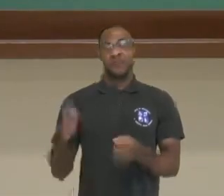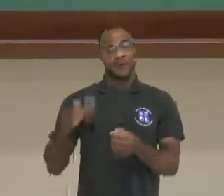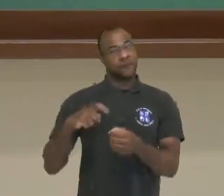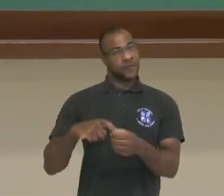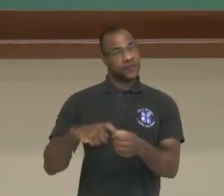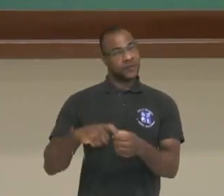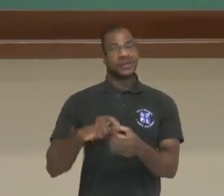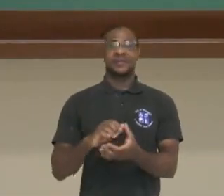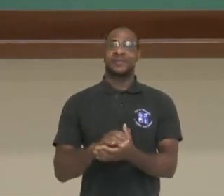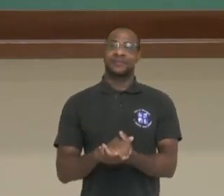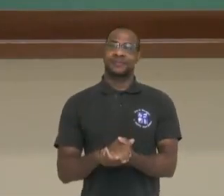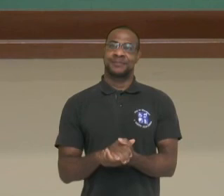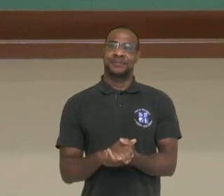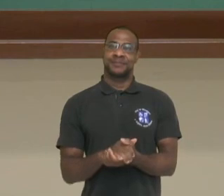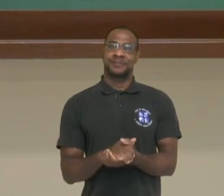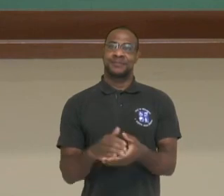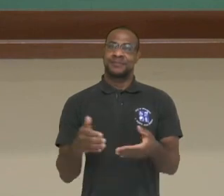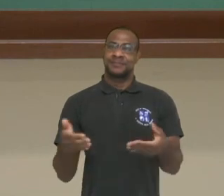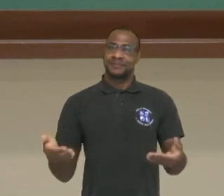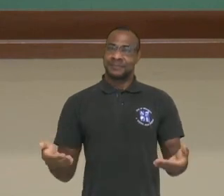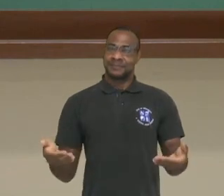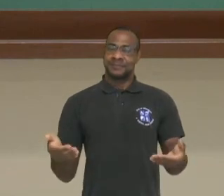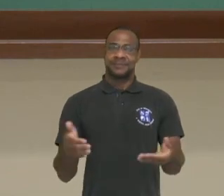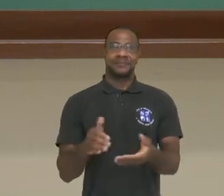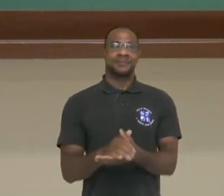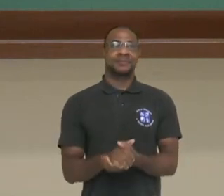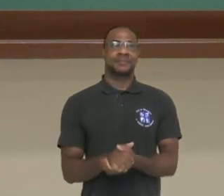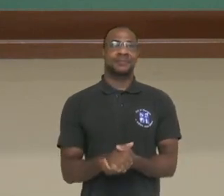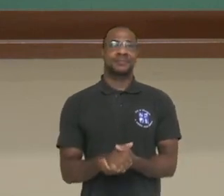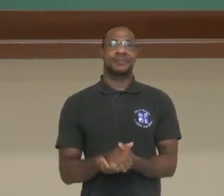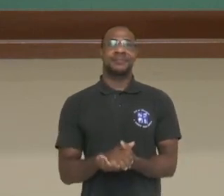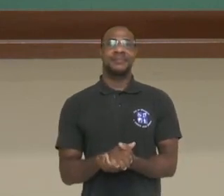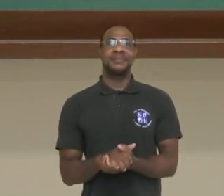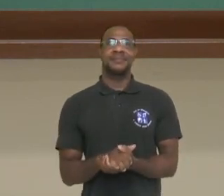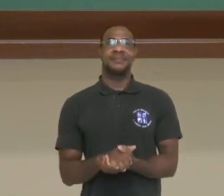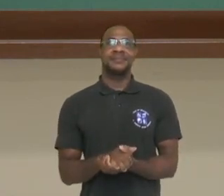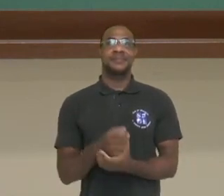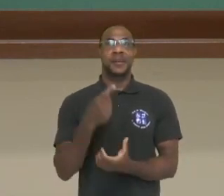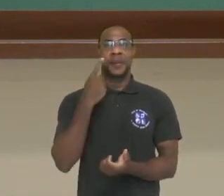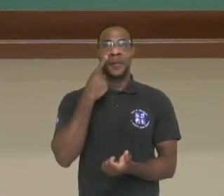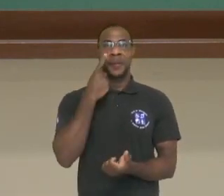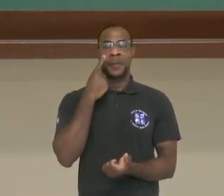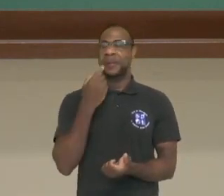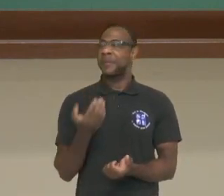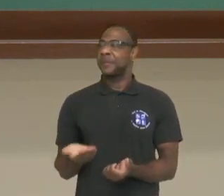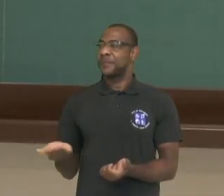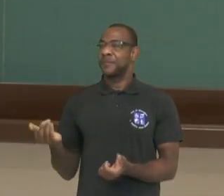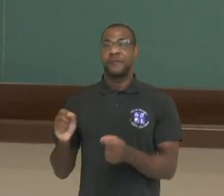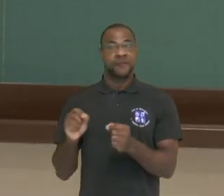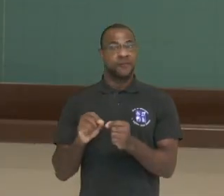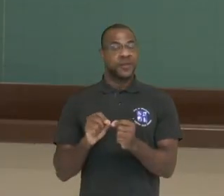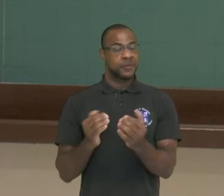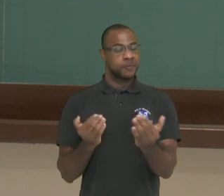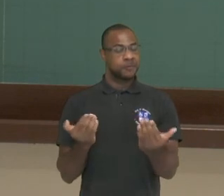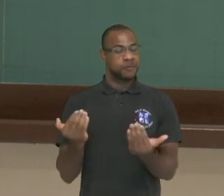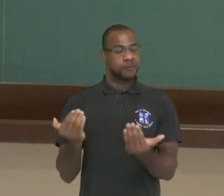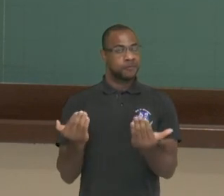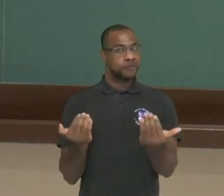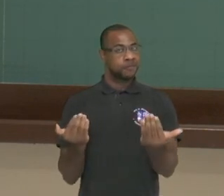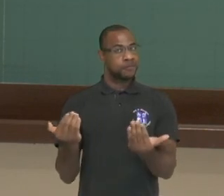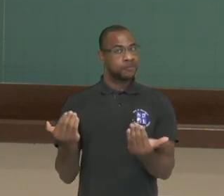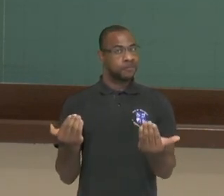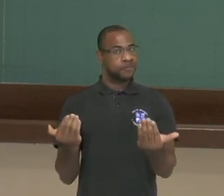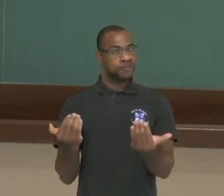Voltei! E aí? Dedicado, né? Eita, coisa boa! Bora lá então! Fez aí a comparação?